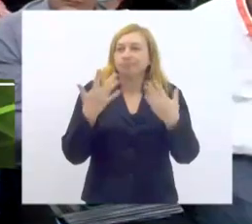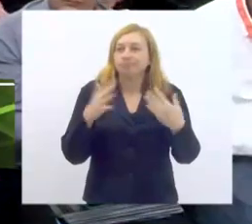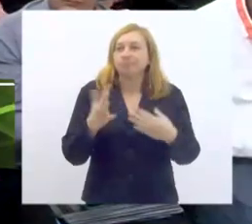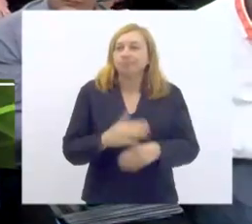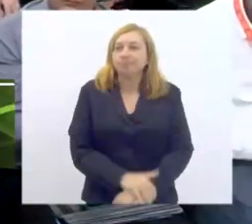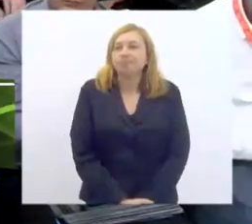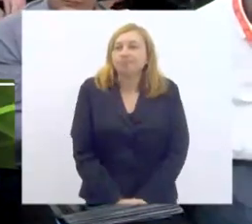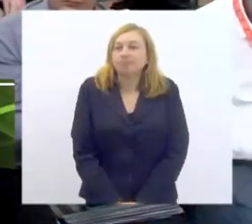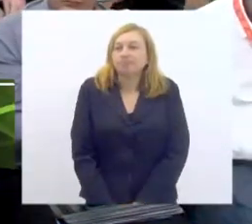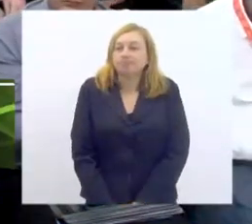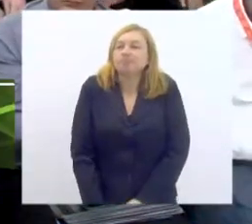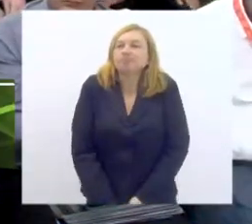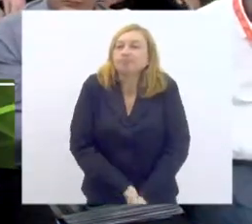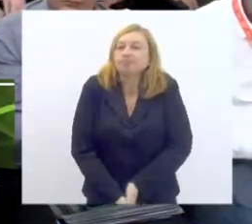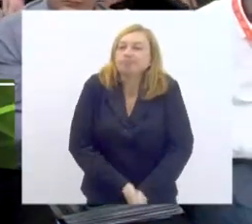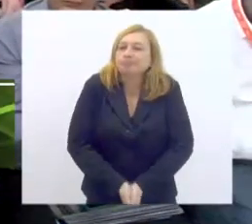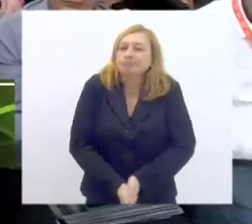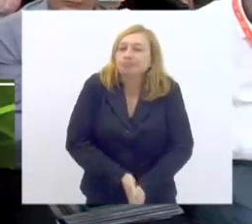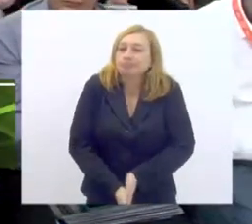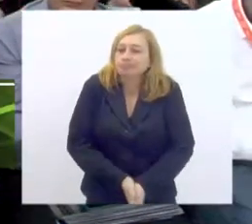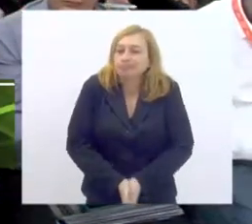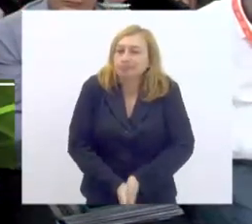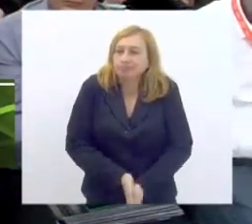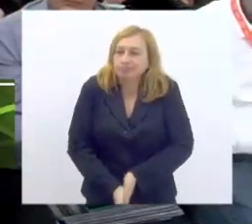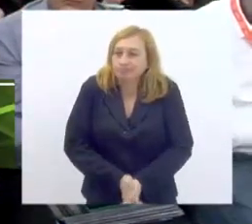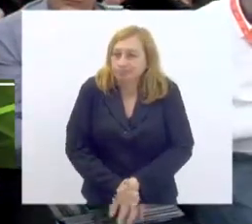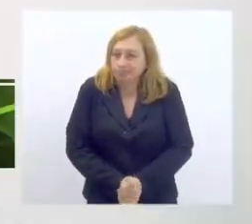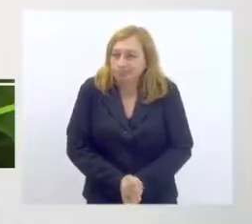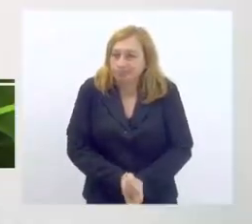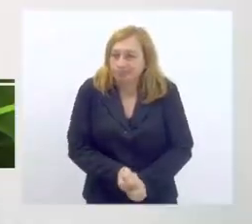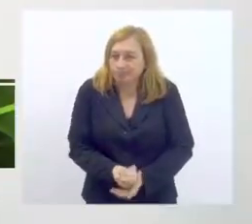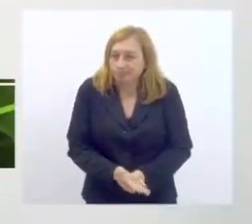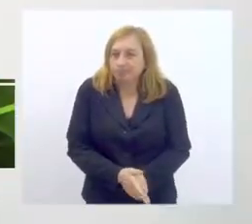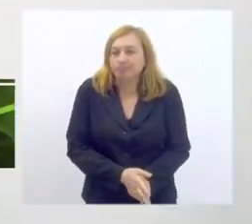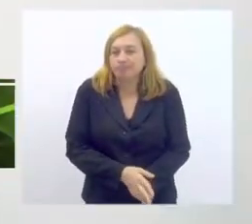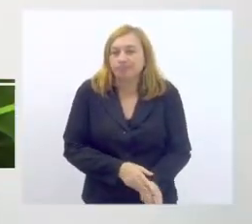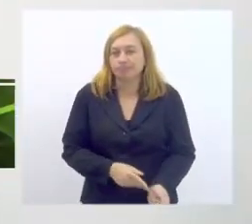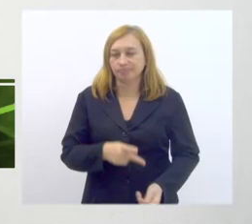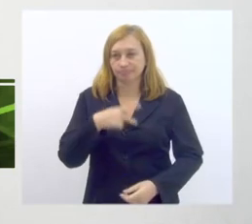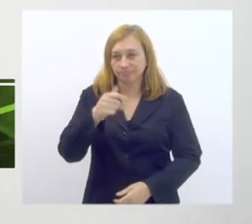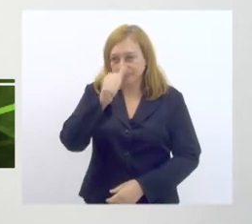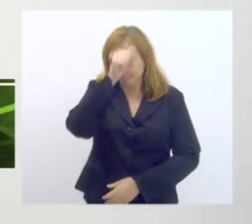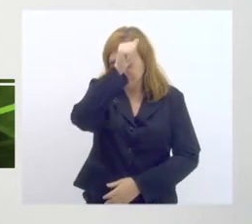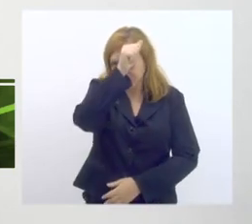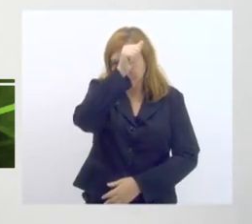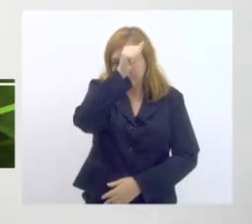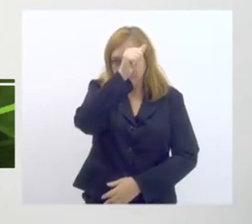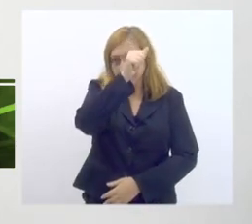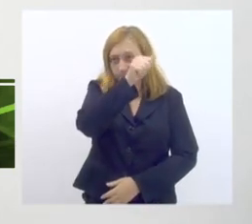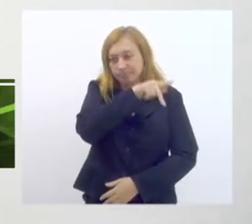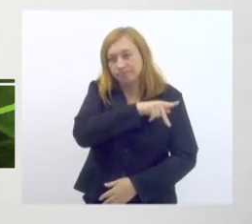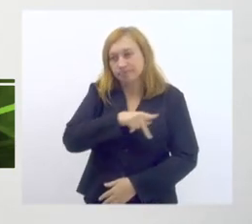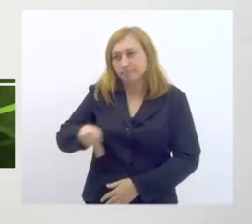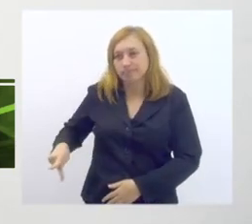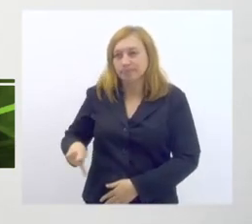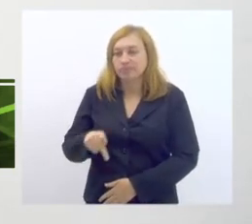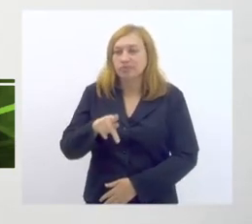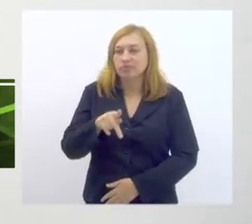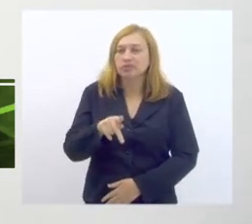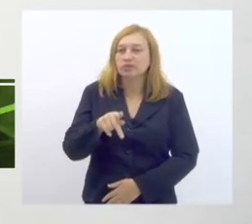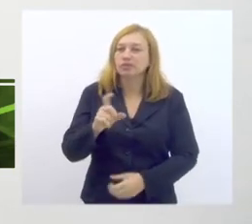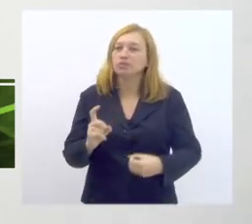Dando sequência, com a palavra, a presidente do consórcio